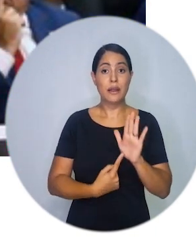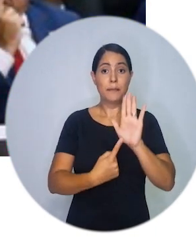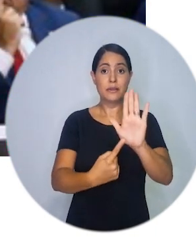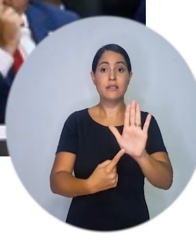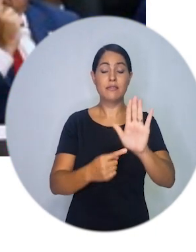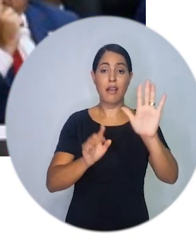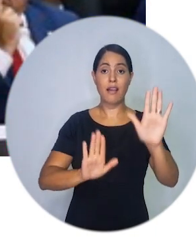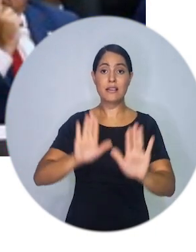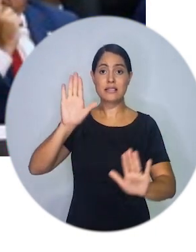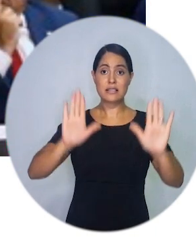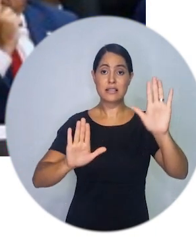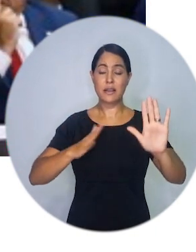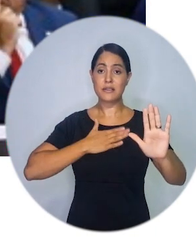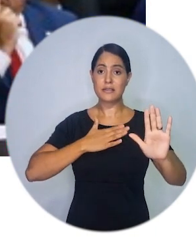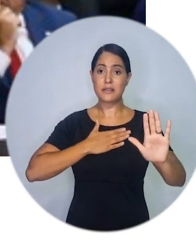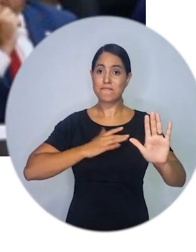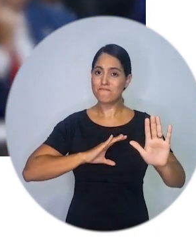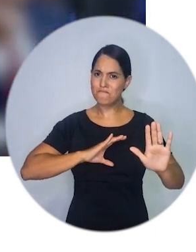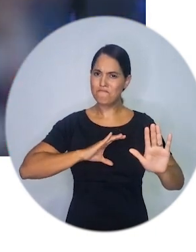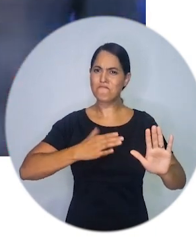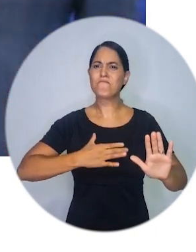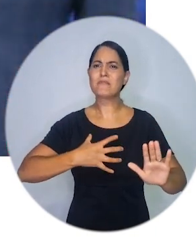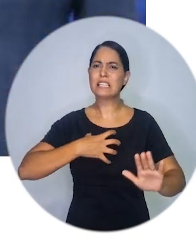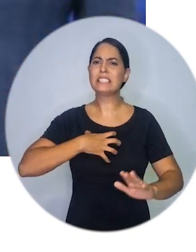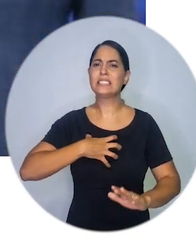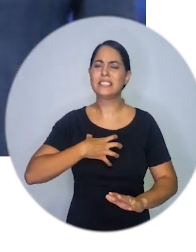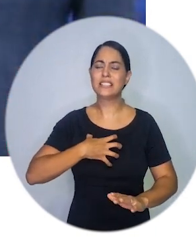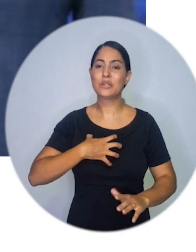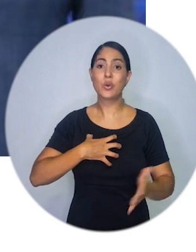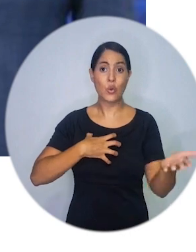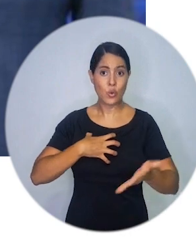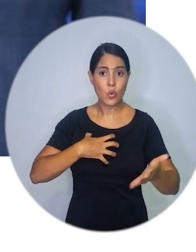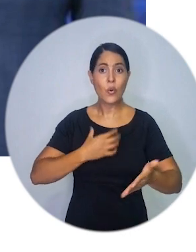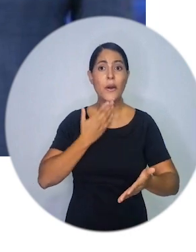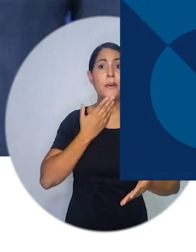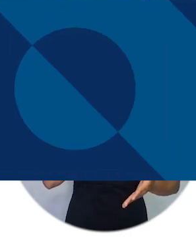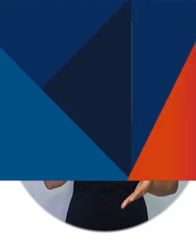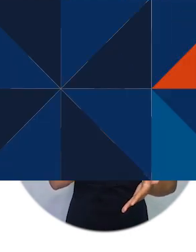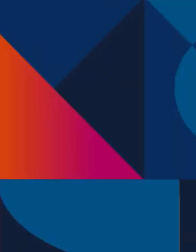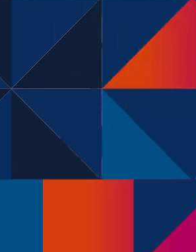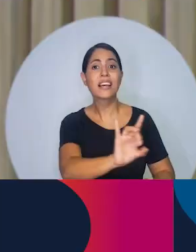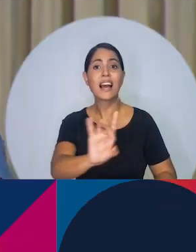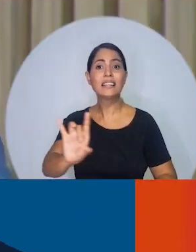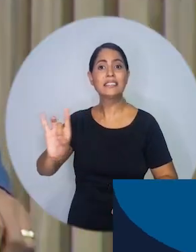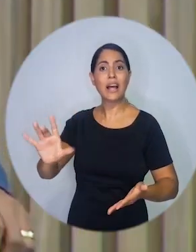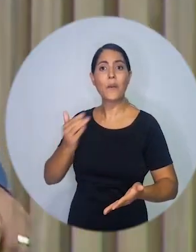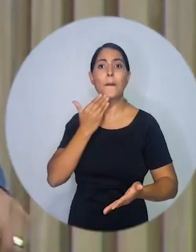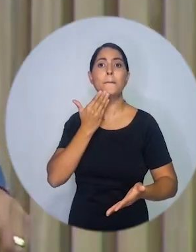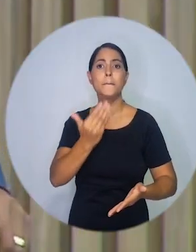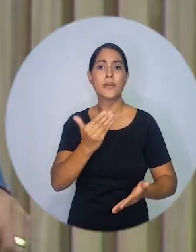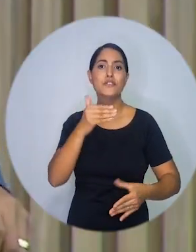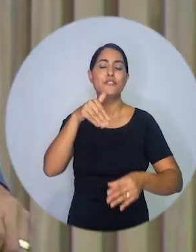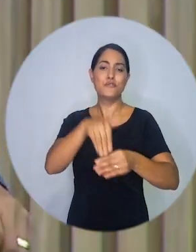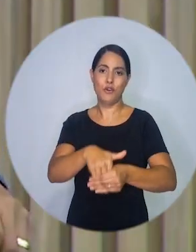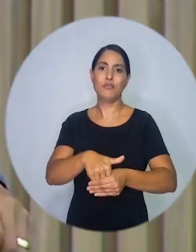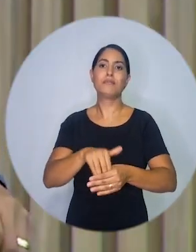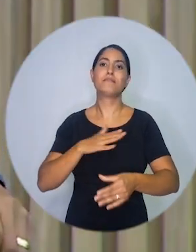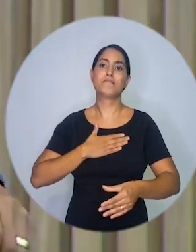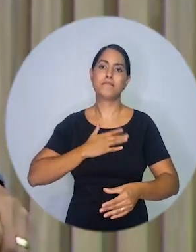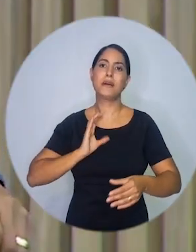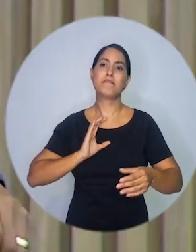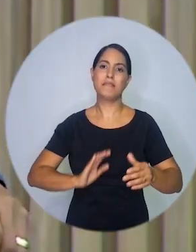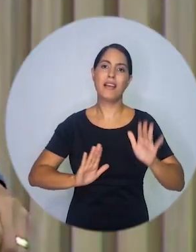de legitimação dessa candidatura, que é o que me encoraja hoje a vir aqui pedir o voto de cada um dos senhores e senhoras para